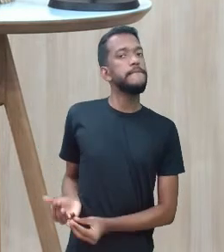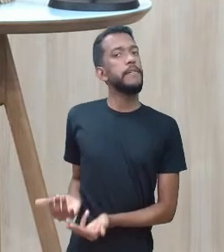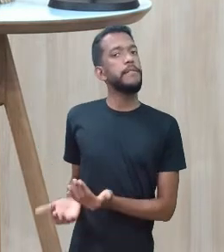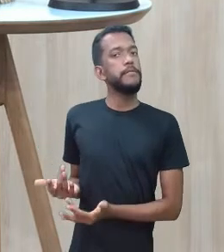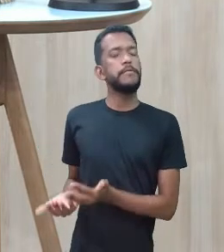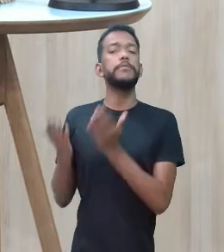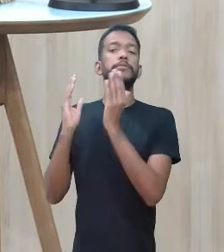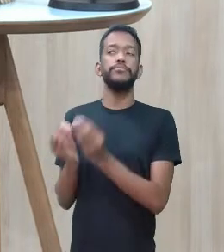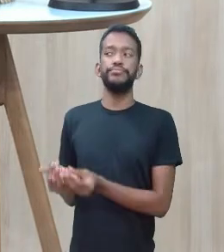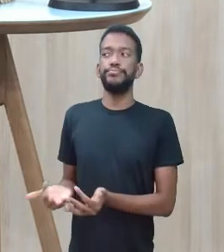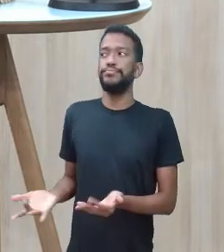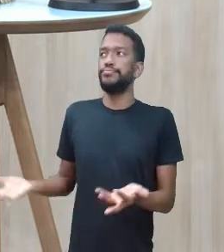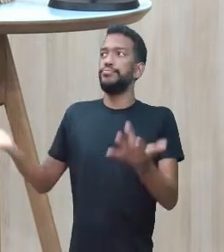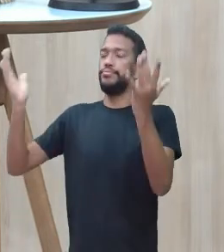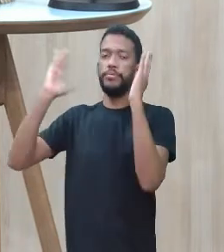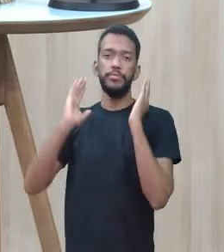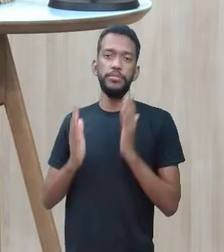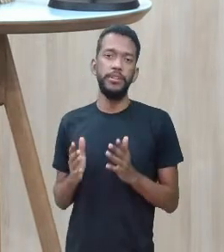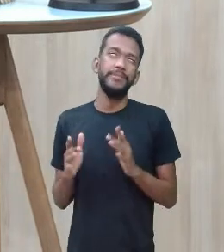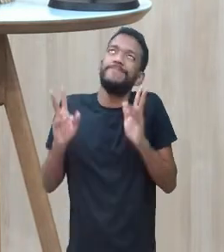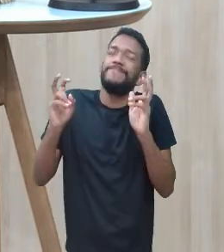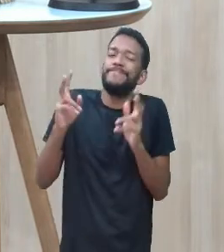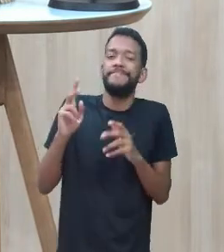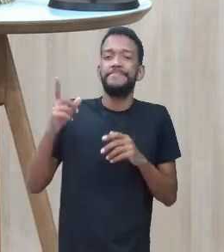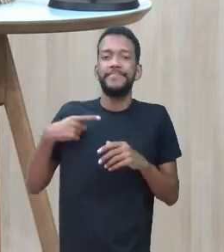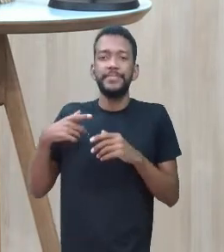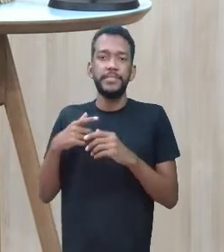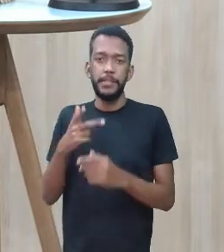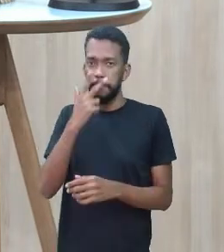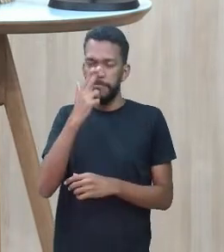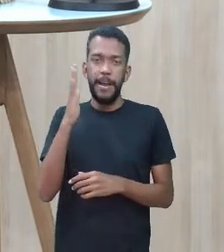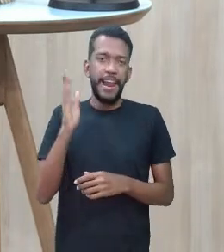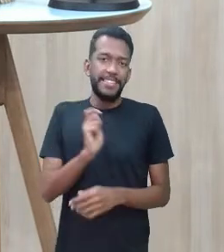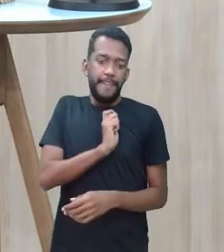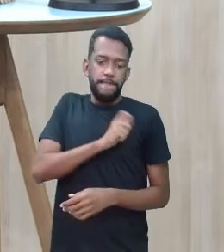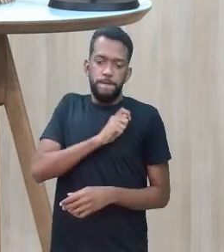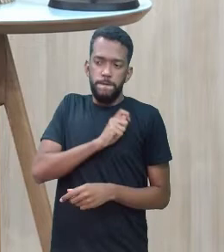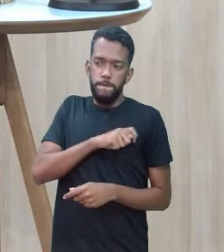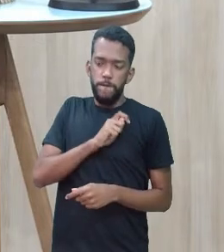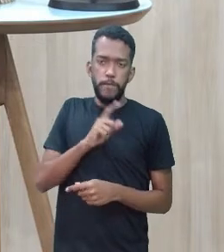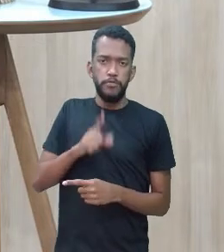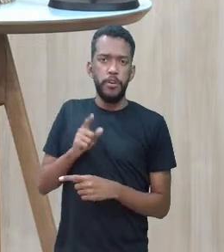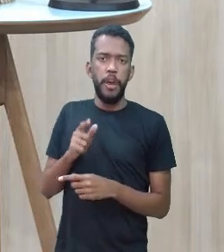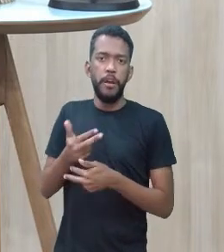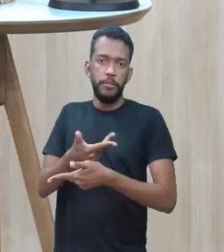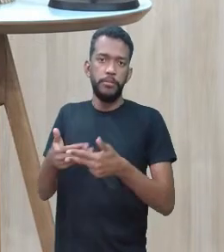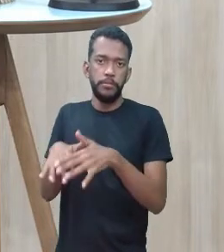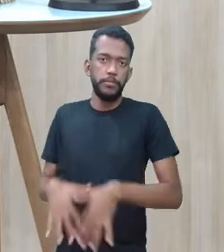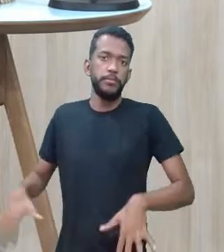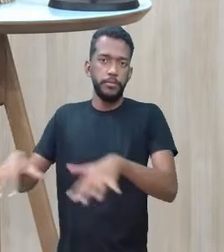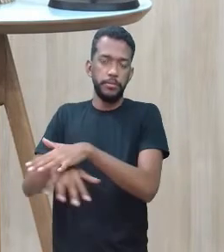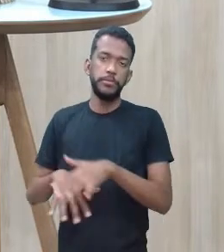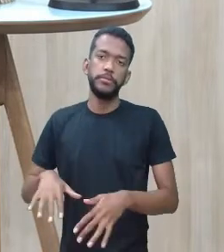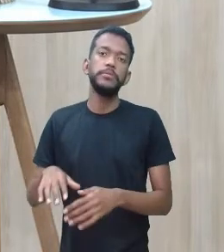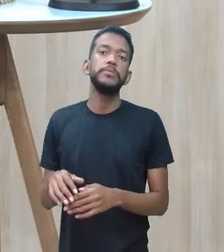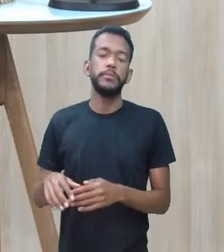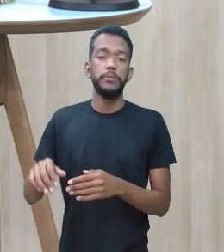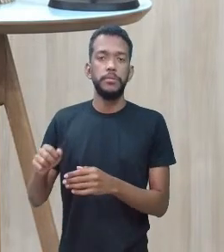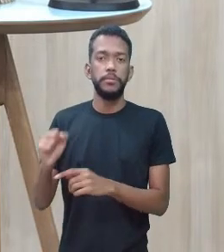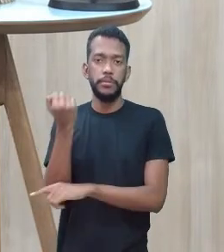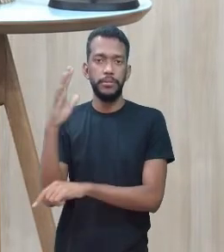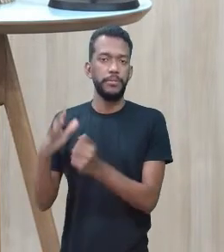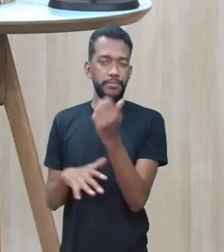forma, né, vamos dizer assim, aquela ameaça, aquilo que causou dano a um ambiente, a um